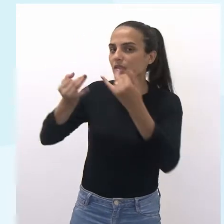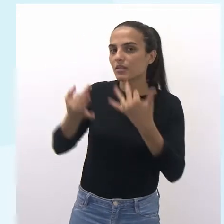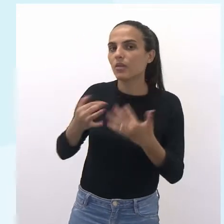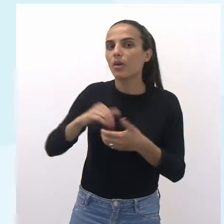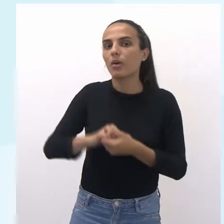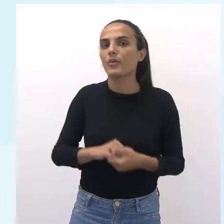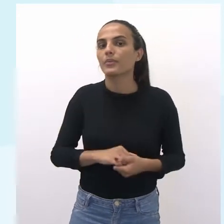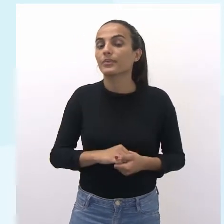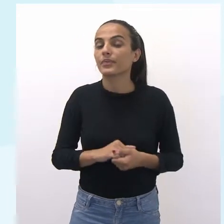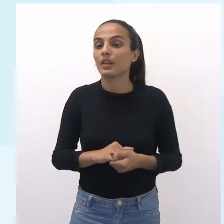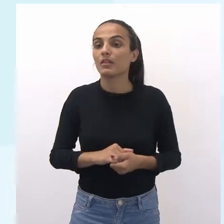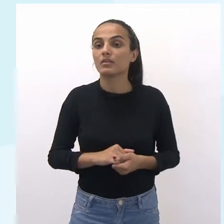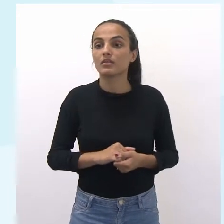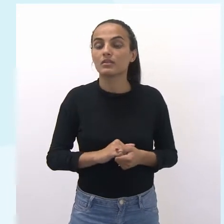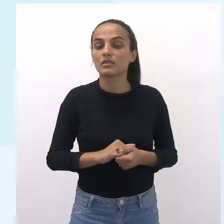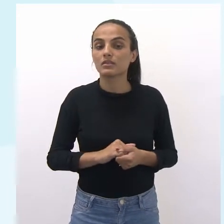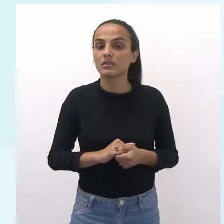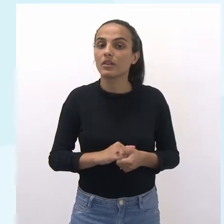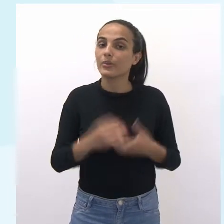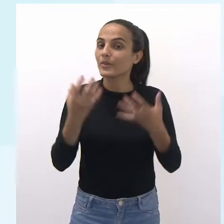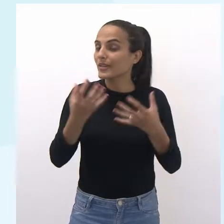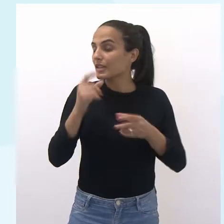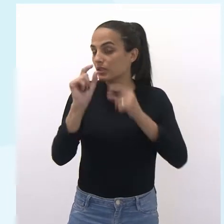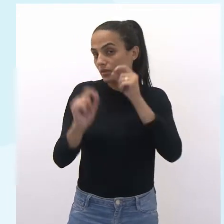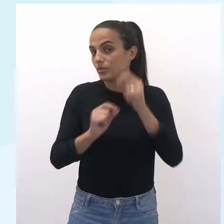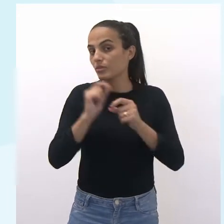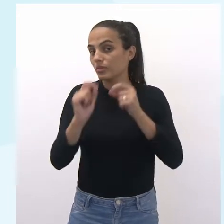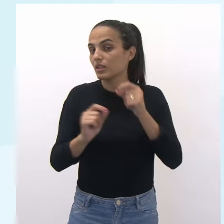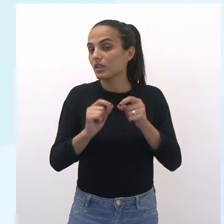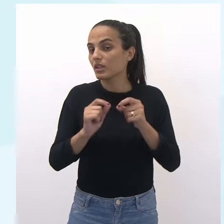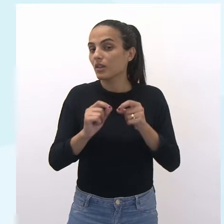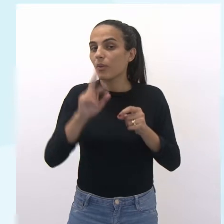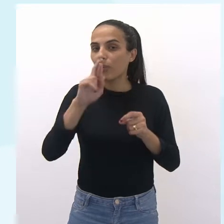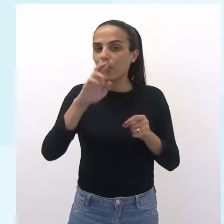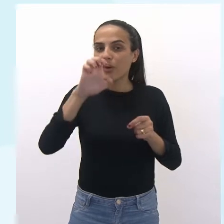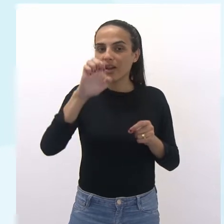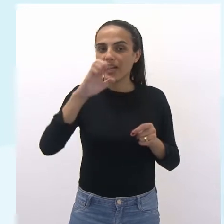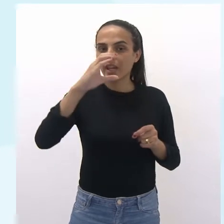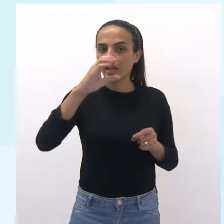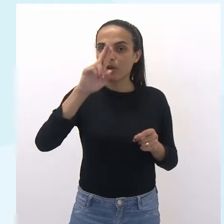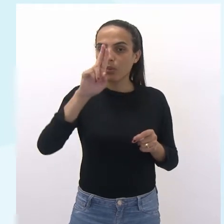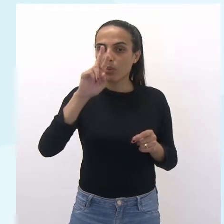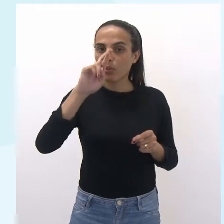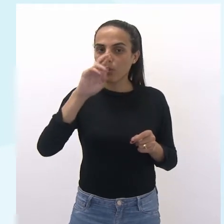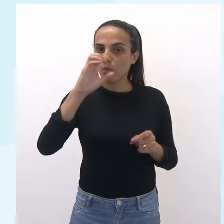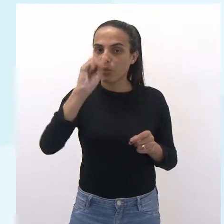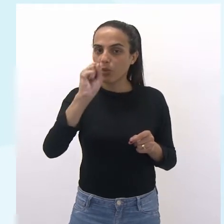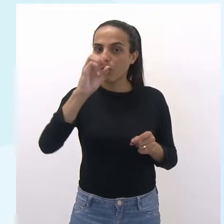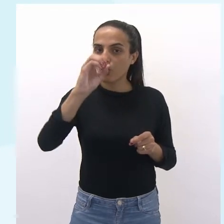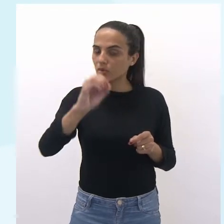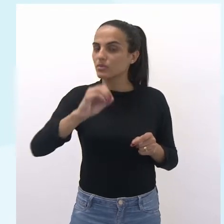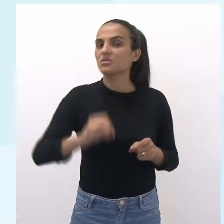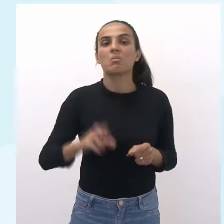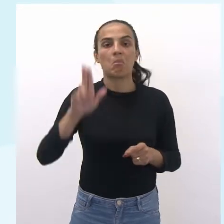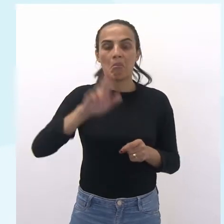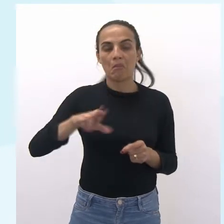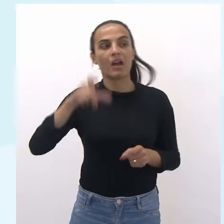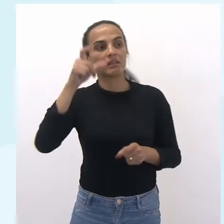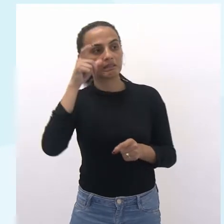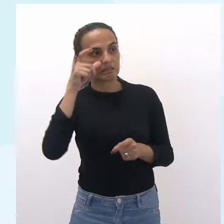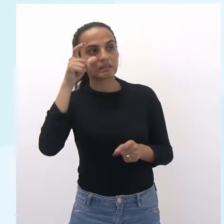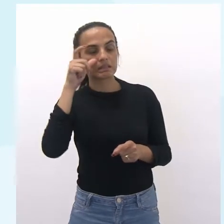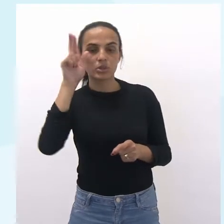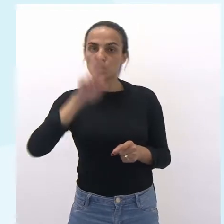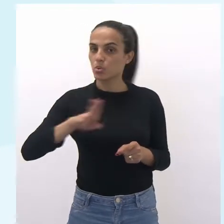como recurso, eu diria assim que é um recurso muito interessante de se utilizar, ainda mais hoje, né,